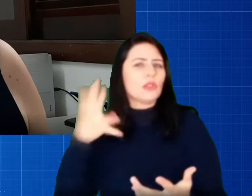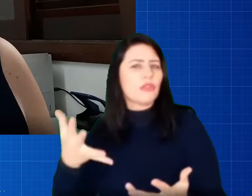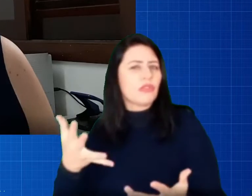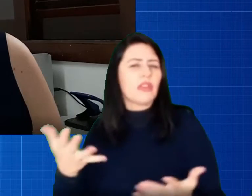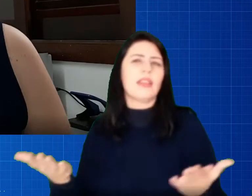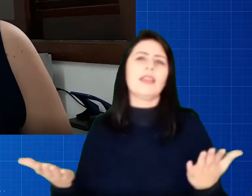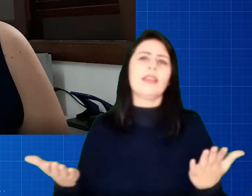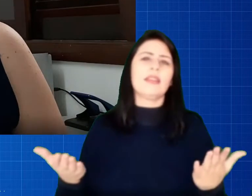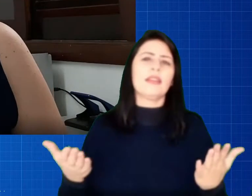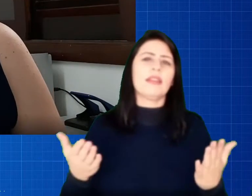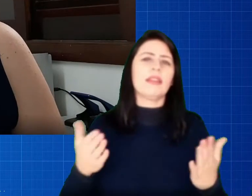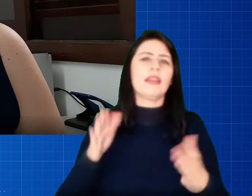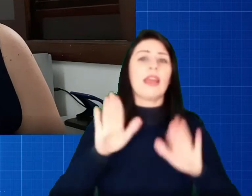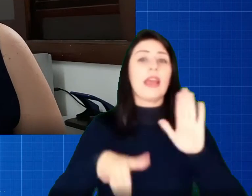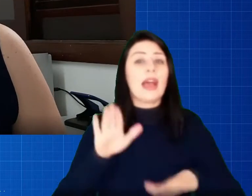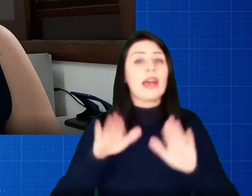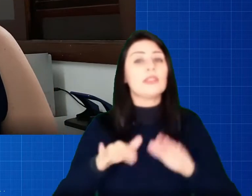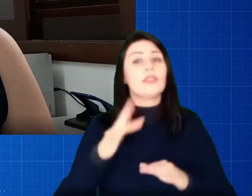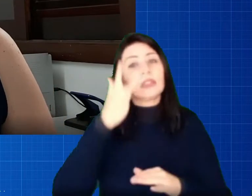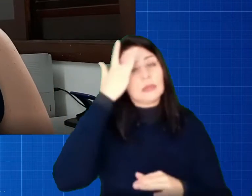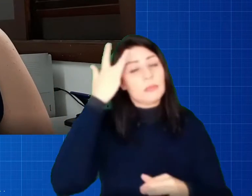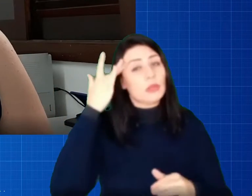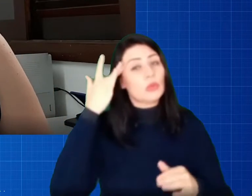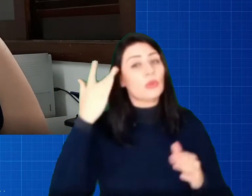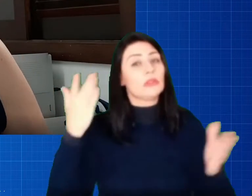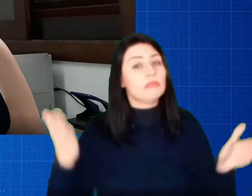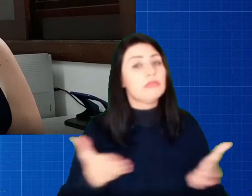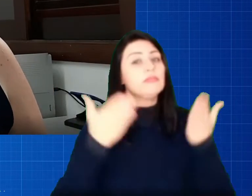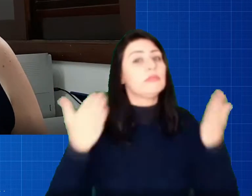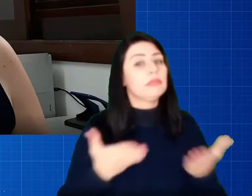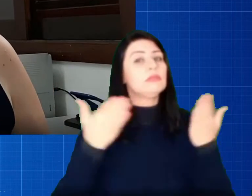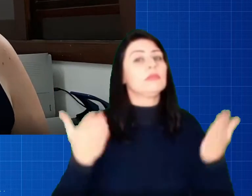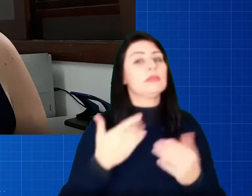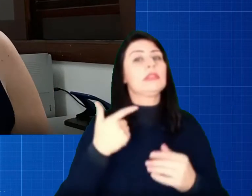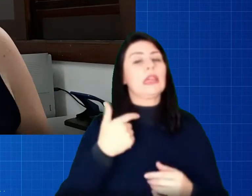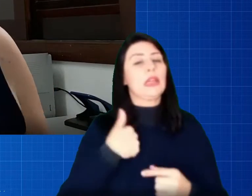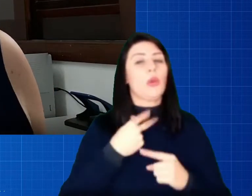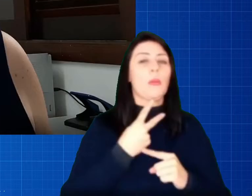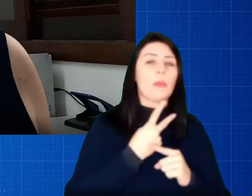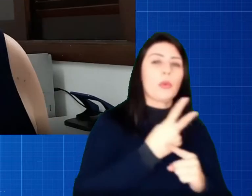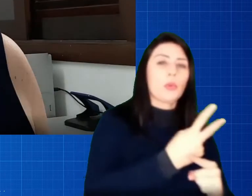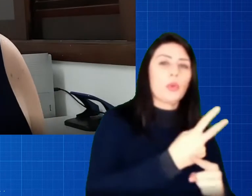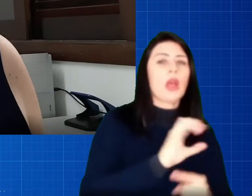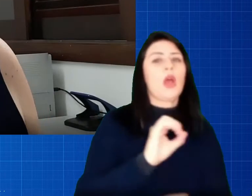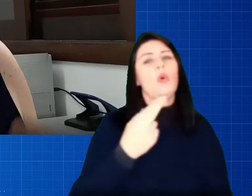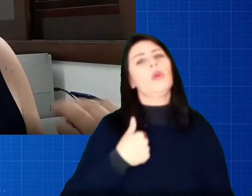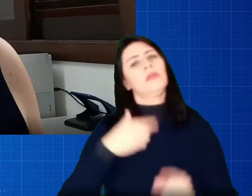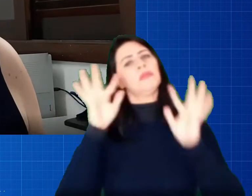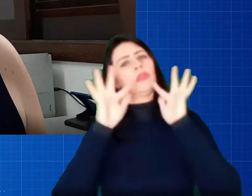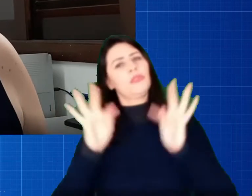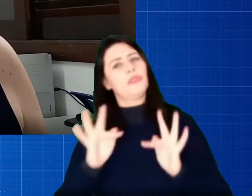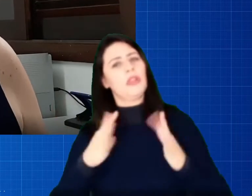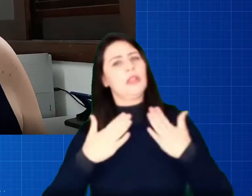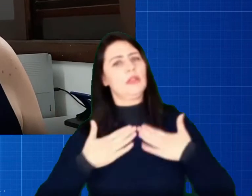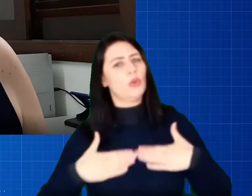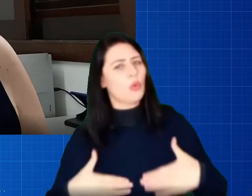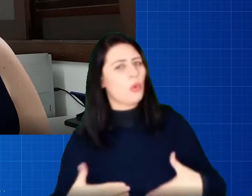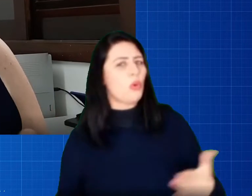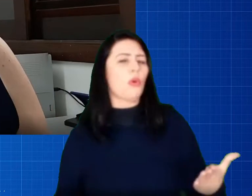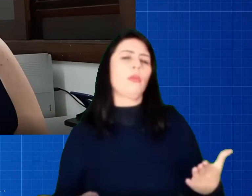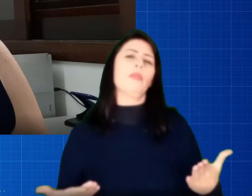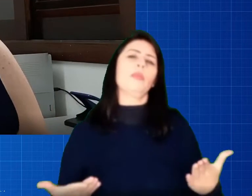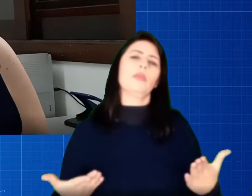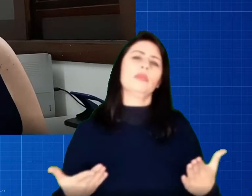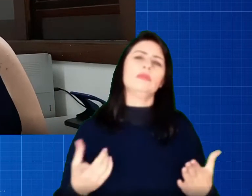né, porque eu estou sendo estimulado a isso, ou porque realmente, né, eu estou feliz com o meu corpo.